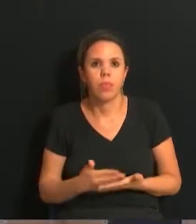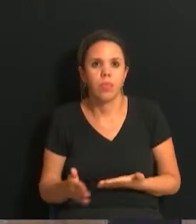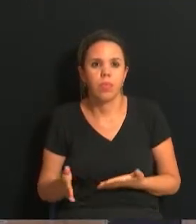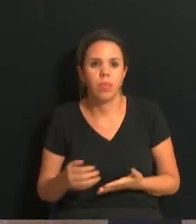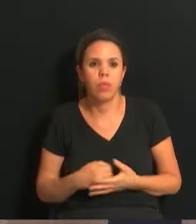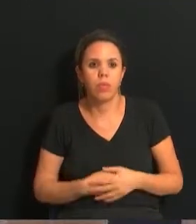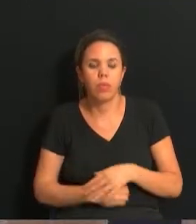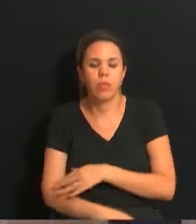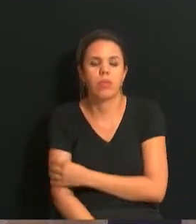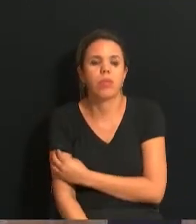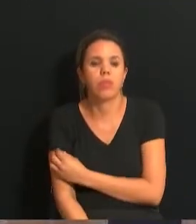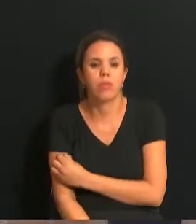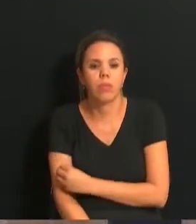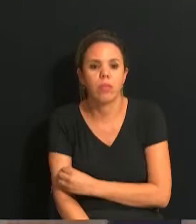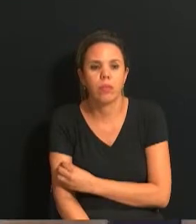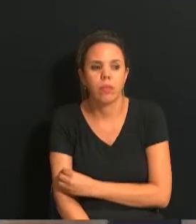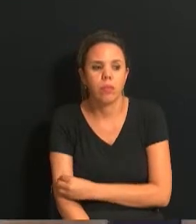quero